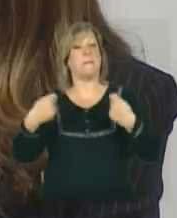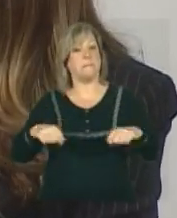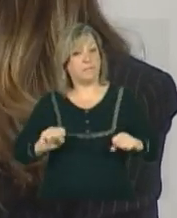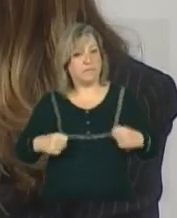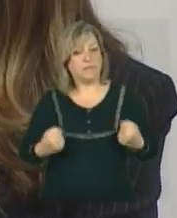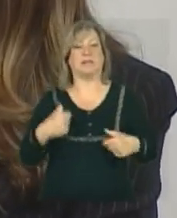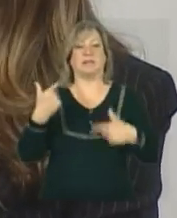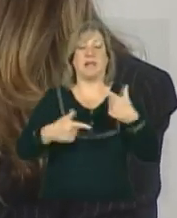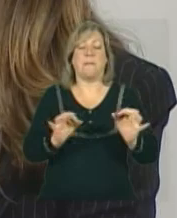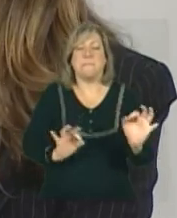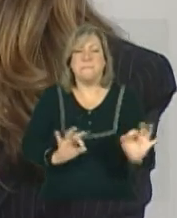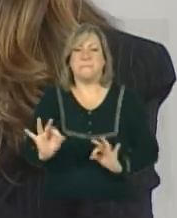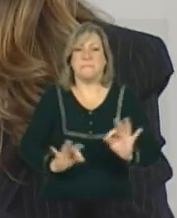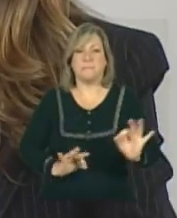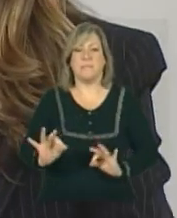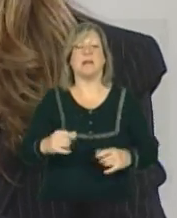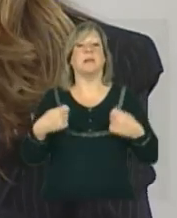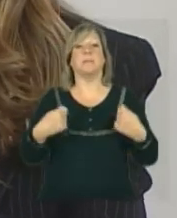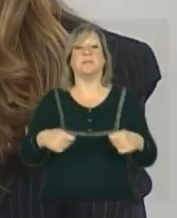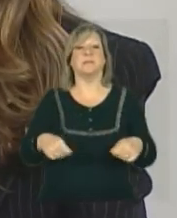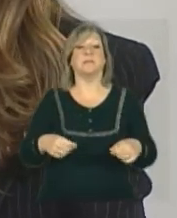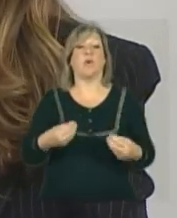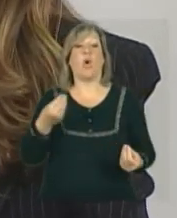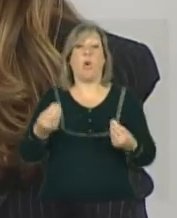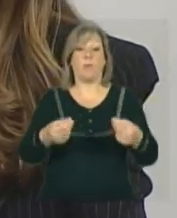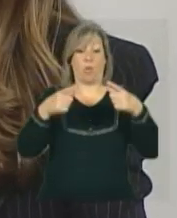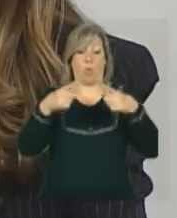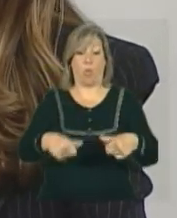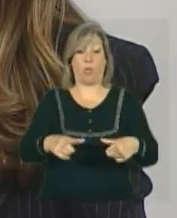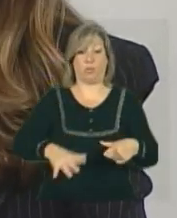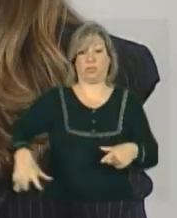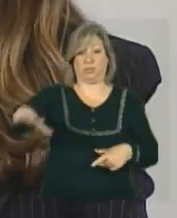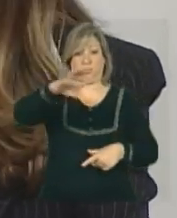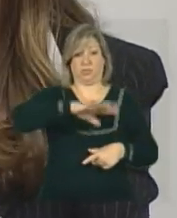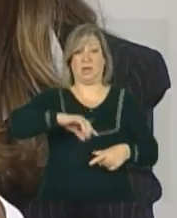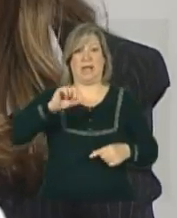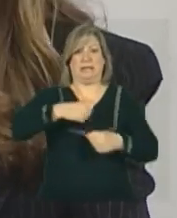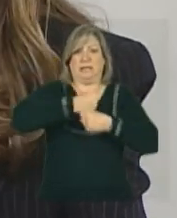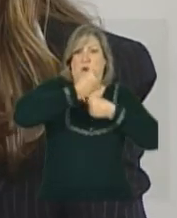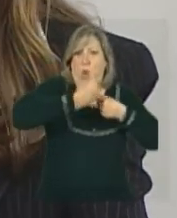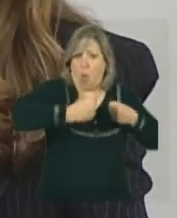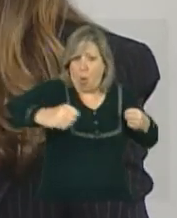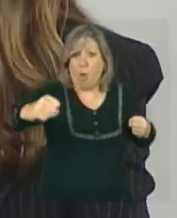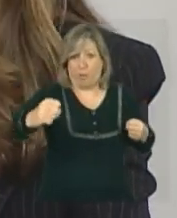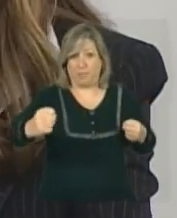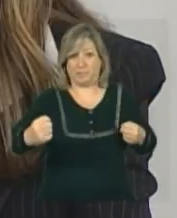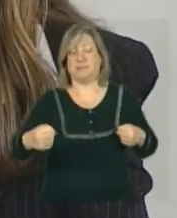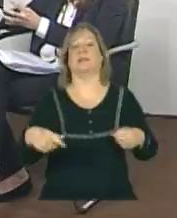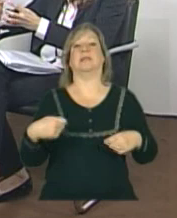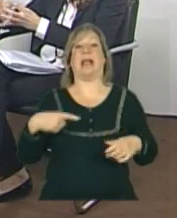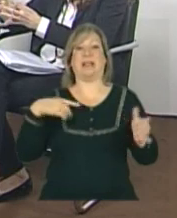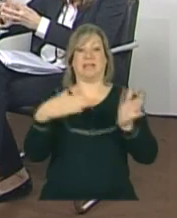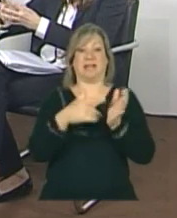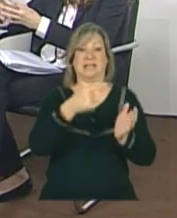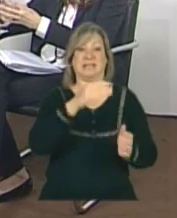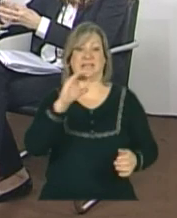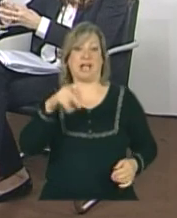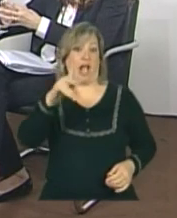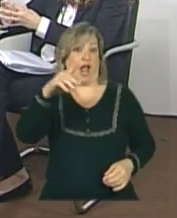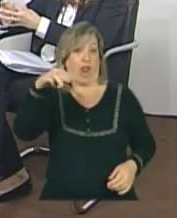a planejamento. Porque ela tem que, como o território, a área territorial dela é imensa, né? Até 700 quilômetros